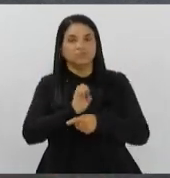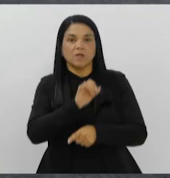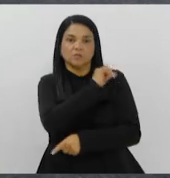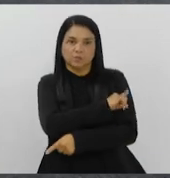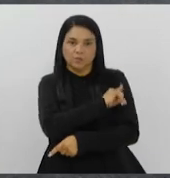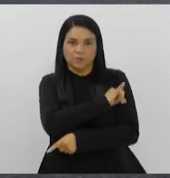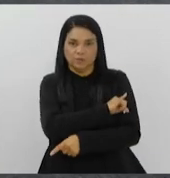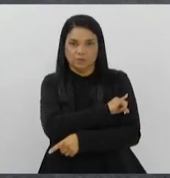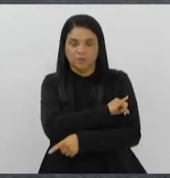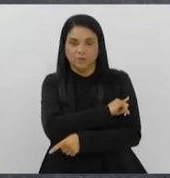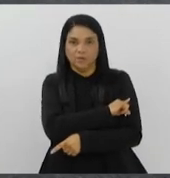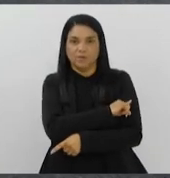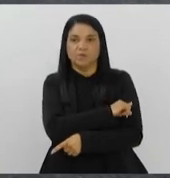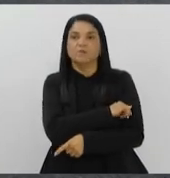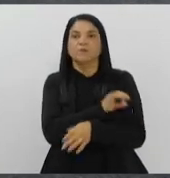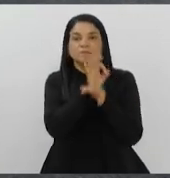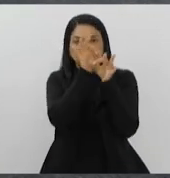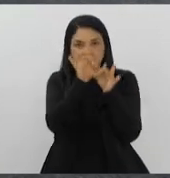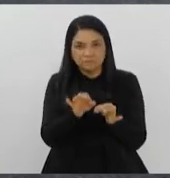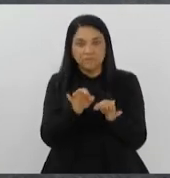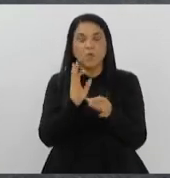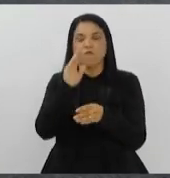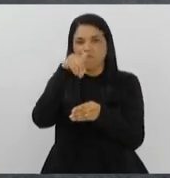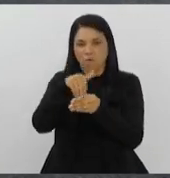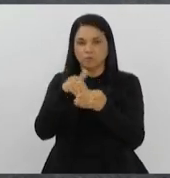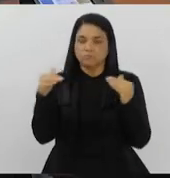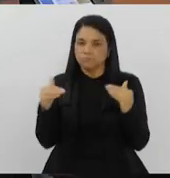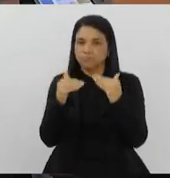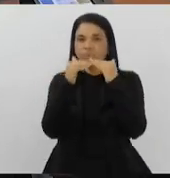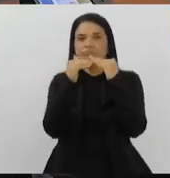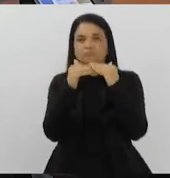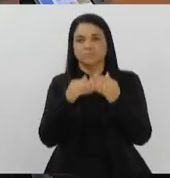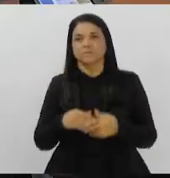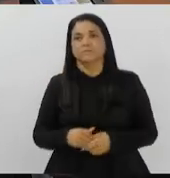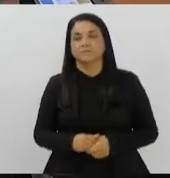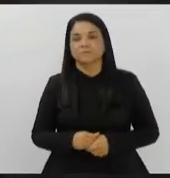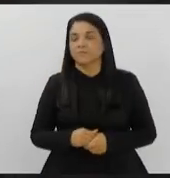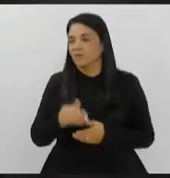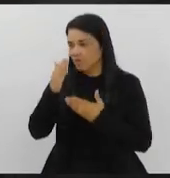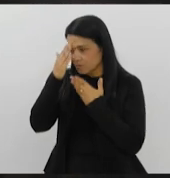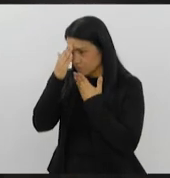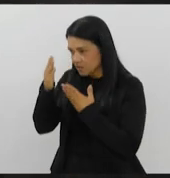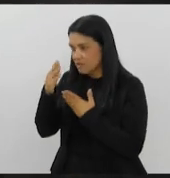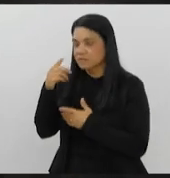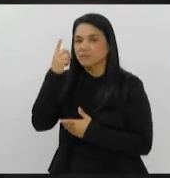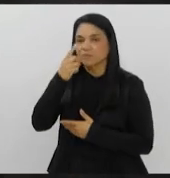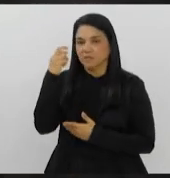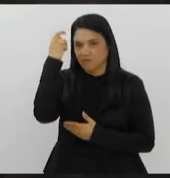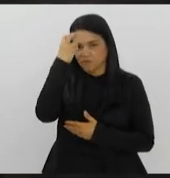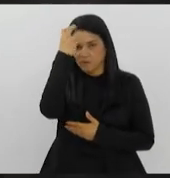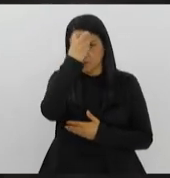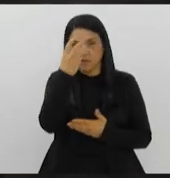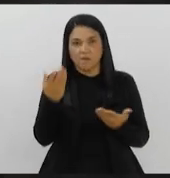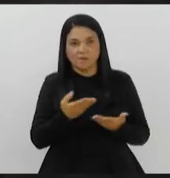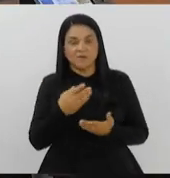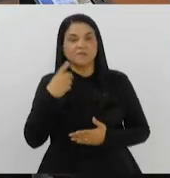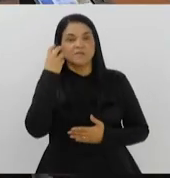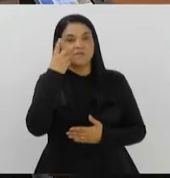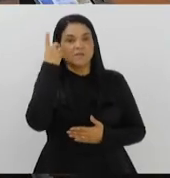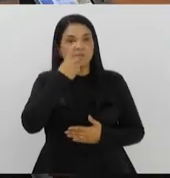Janeiro. Então, vai ter certamente meu voto favorável, presidente. Muito obrigado, deputada Verônica. Deputada Dani